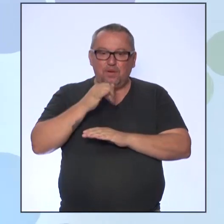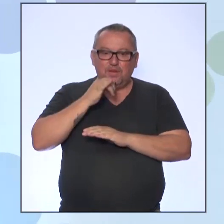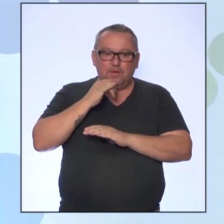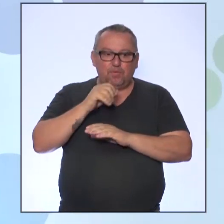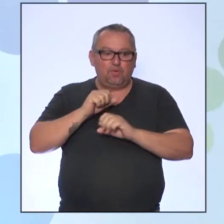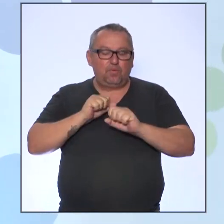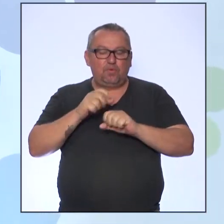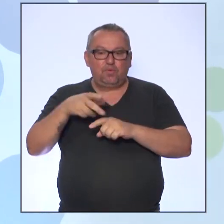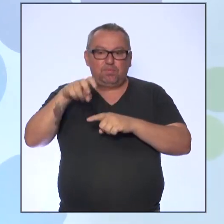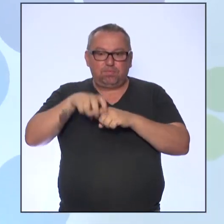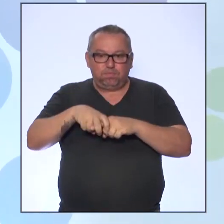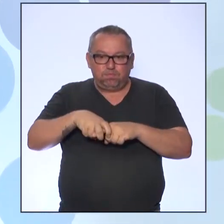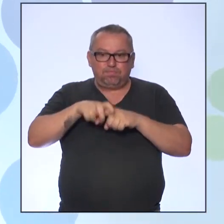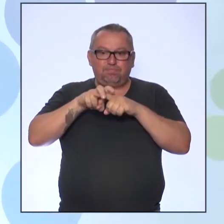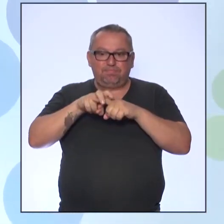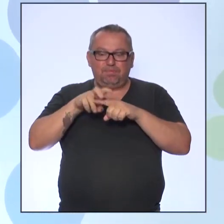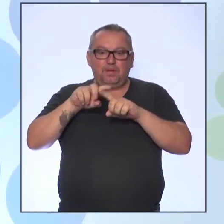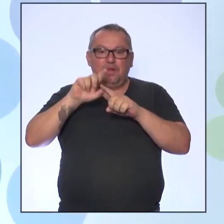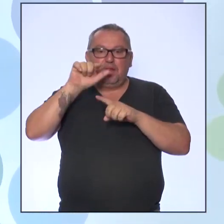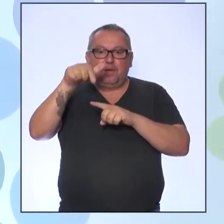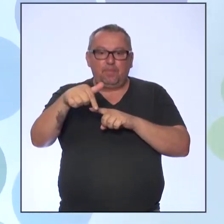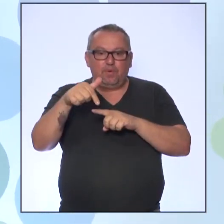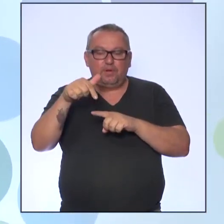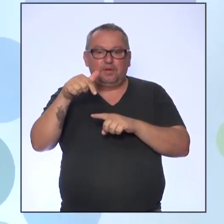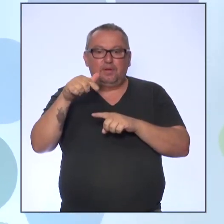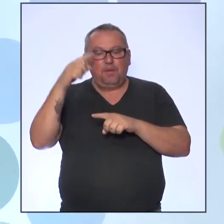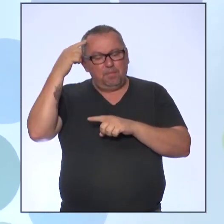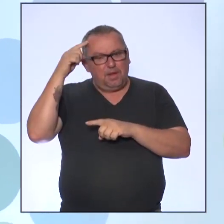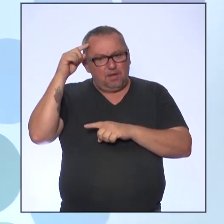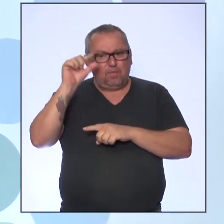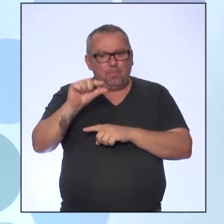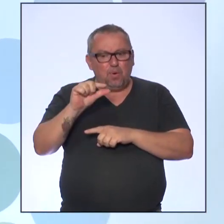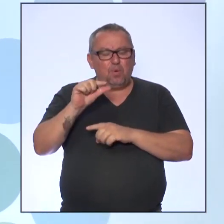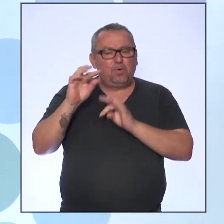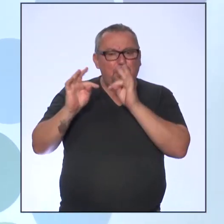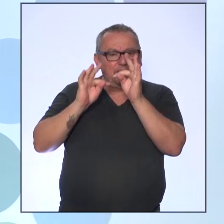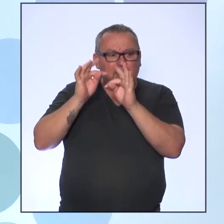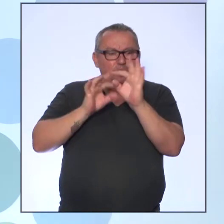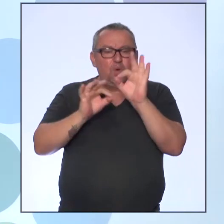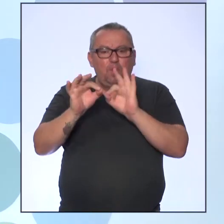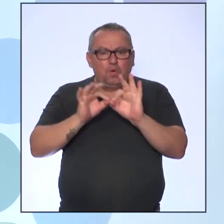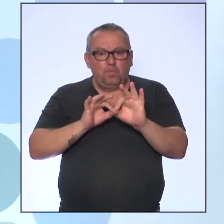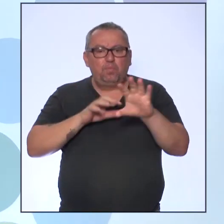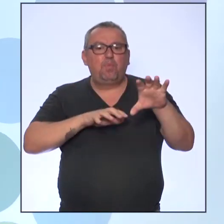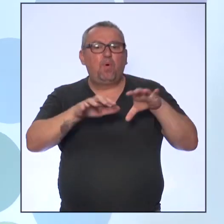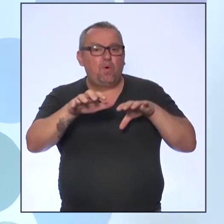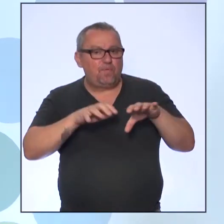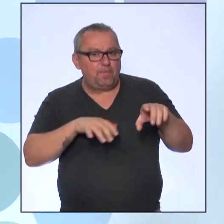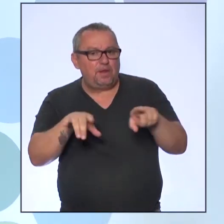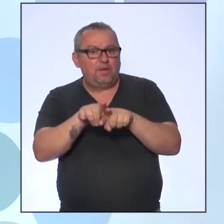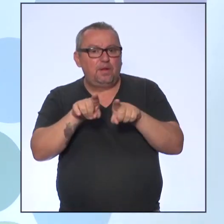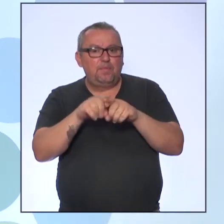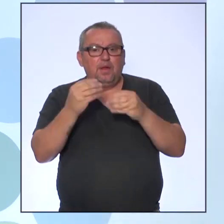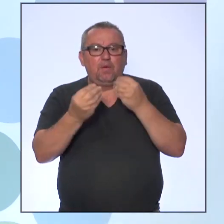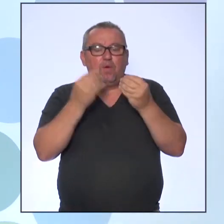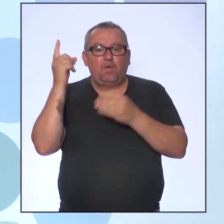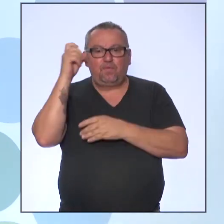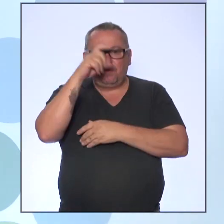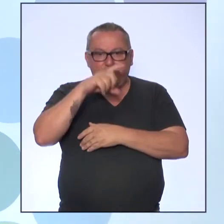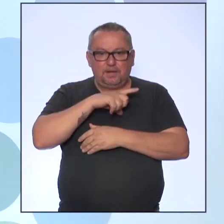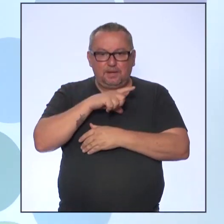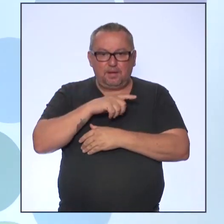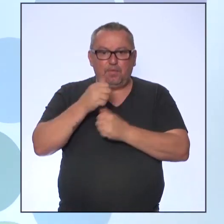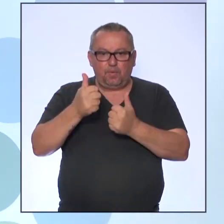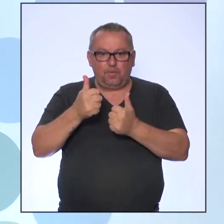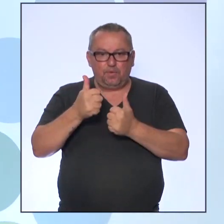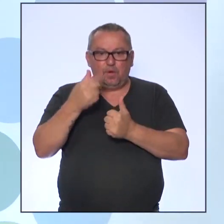de sentar, eu agacharia primeiro, depois ia para o sentar. Pensa um pouco como vocês se organizaram no movimento e quais dificuldades vocês